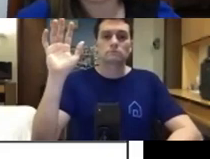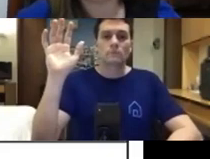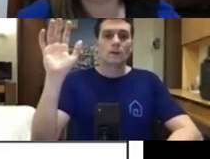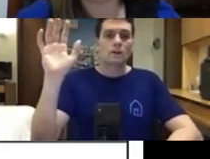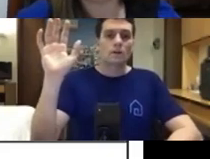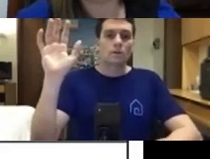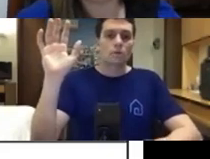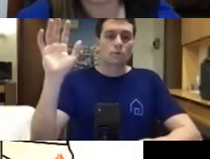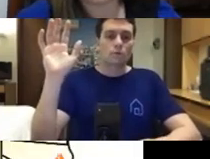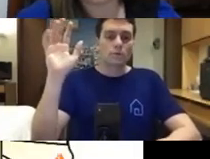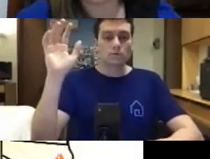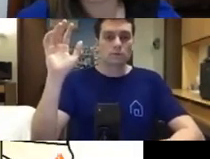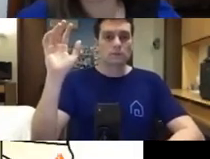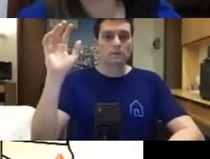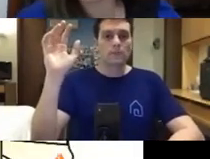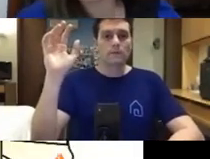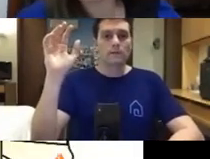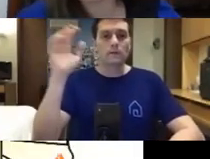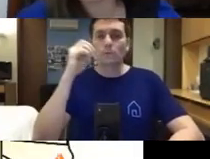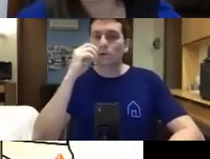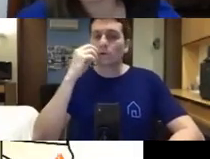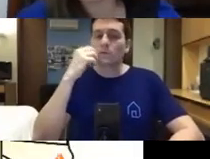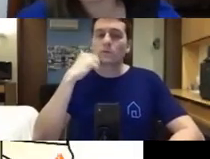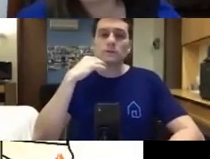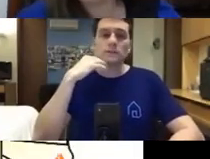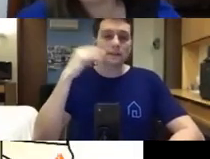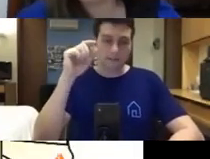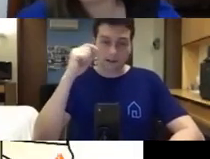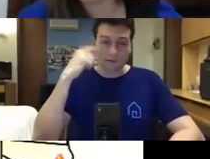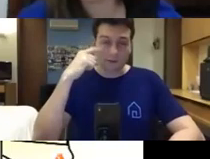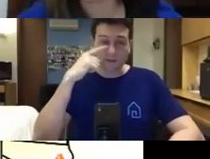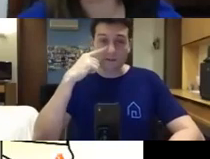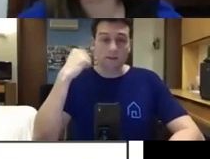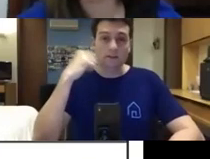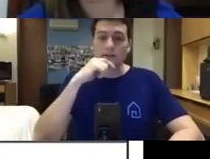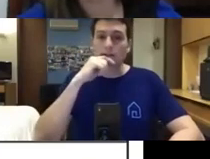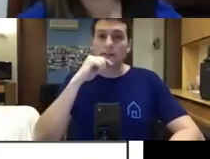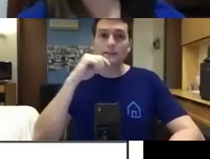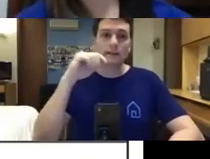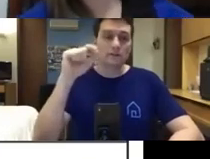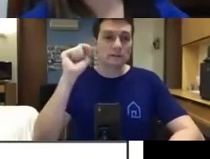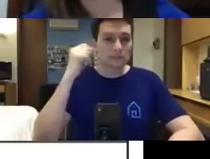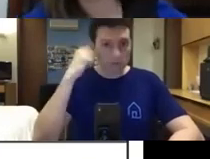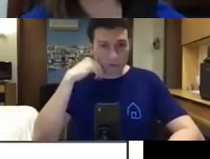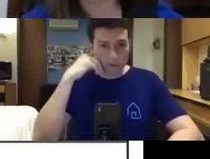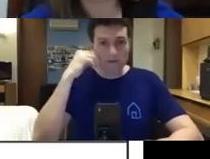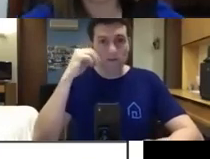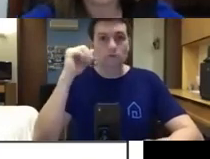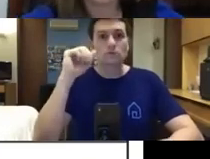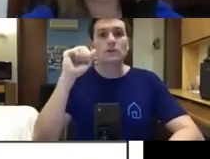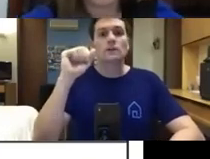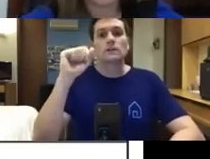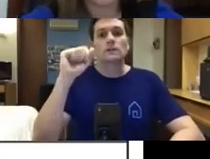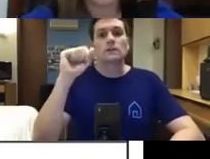isso. Uma pergunta, quer fazer uma pergunta ali? Uma pergunta desse gráfico ainda, que esse gráfico é de